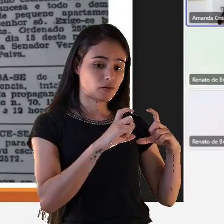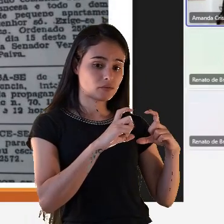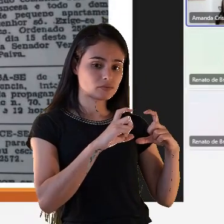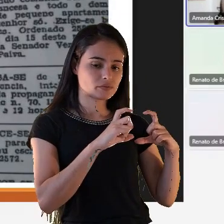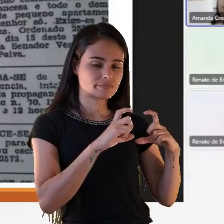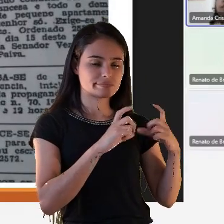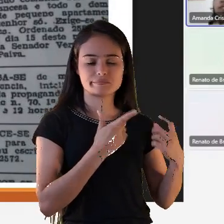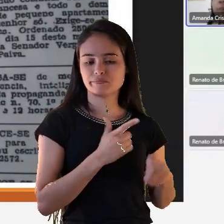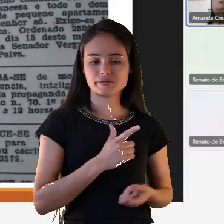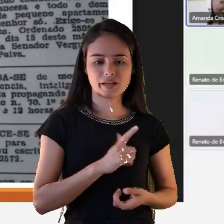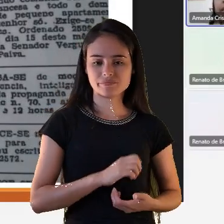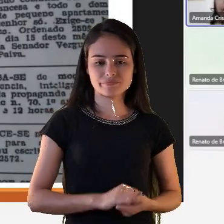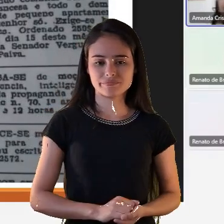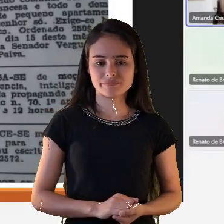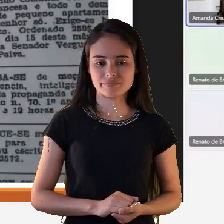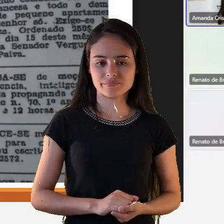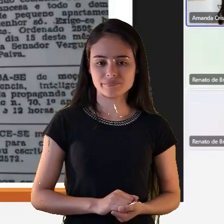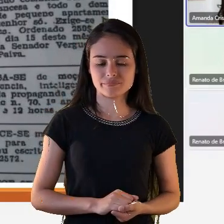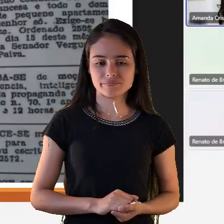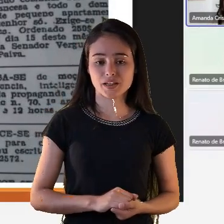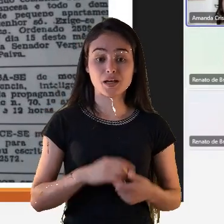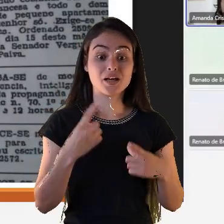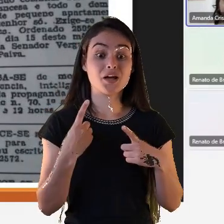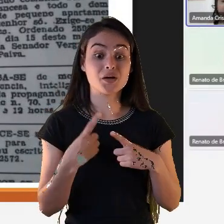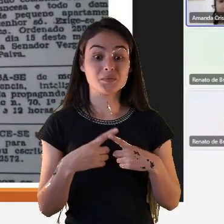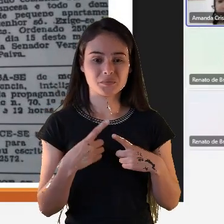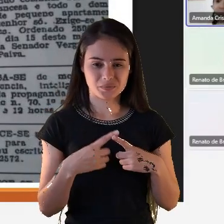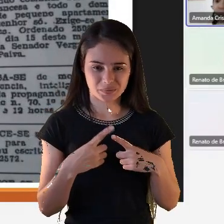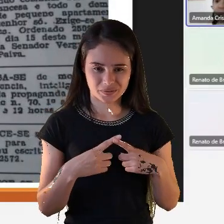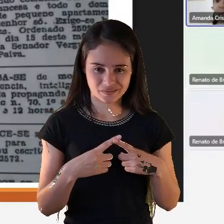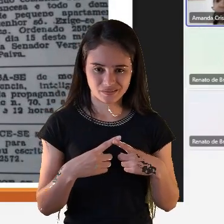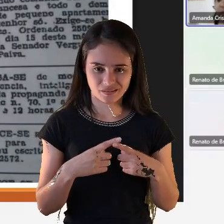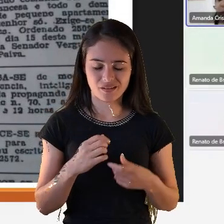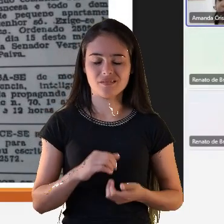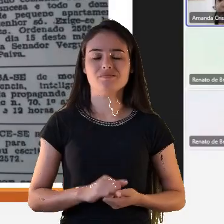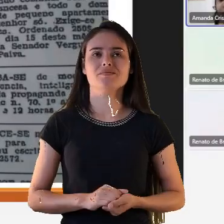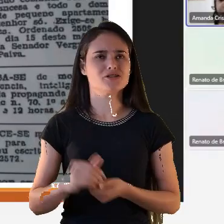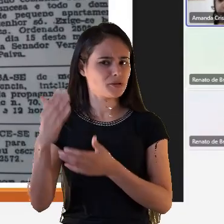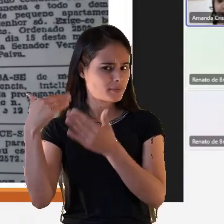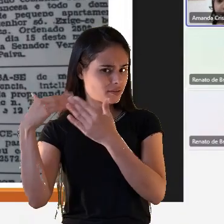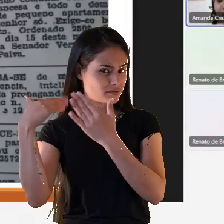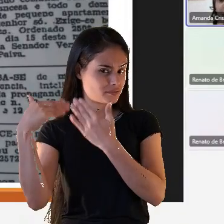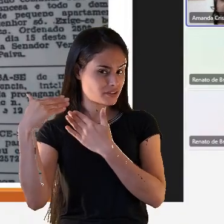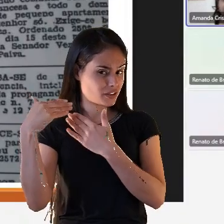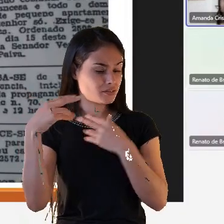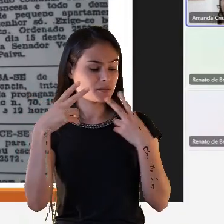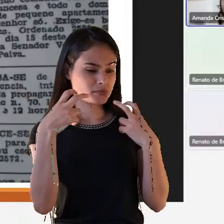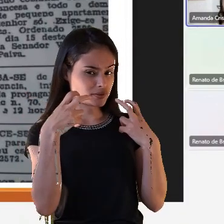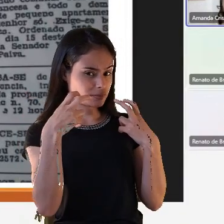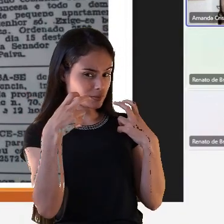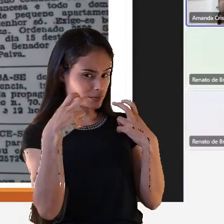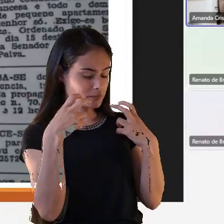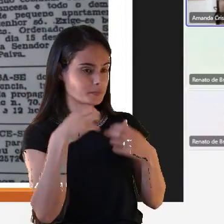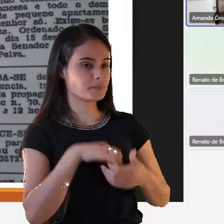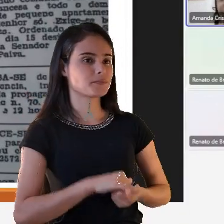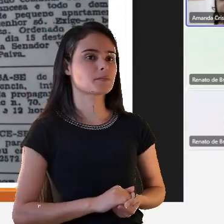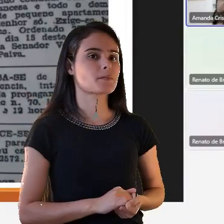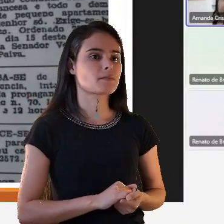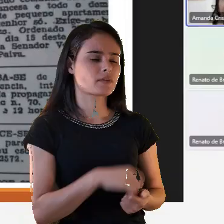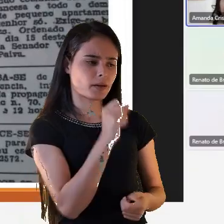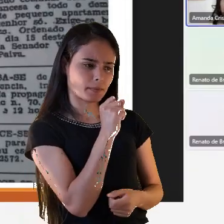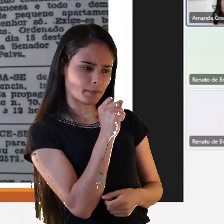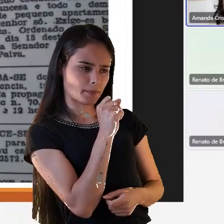me recordo de uma entrevista que eu vi da Dulcideia Novaes, que é uma jornalista negra aqui do Paraná, quando eu era menina,